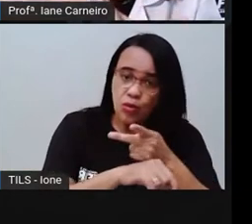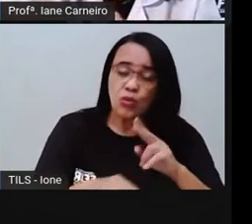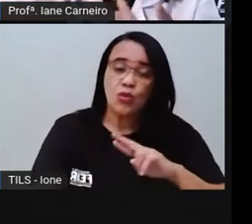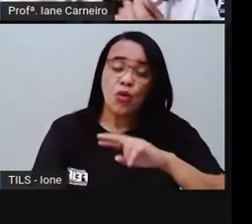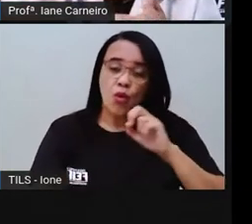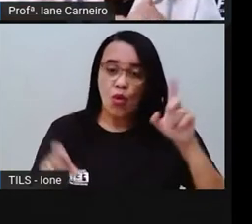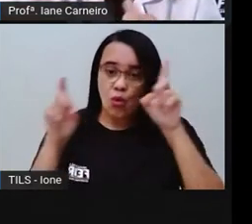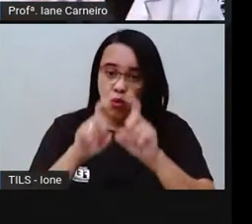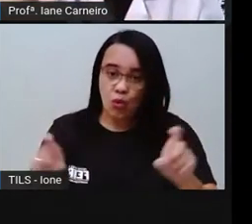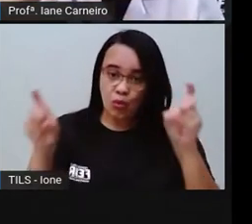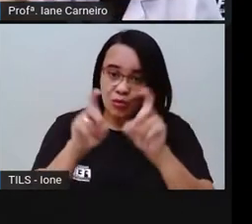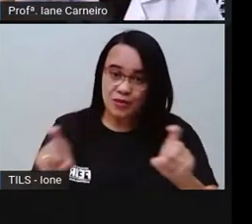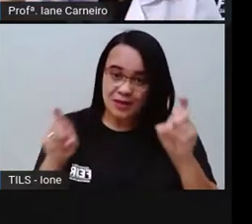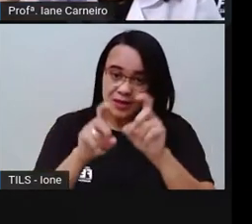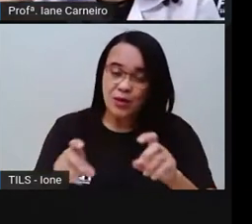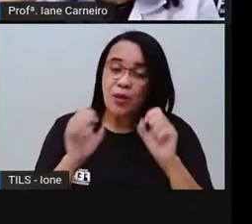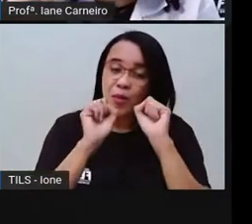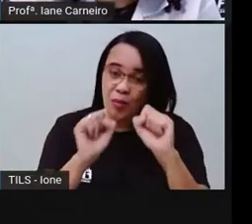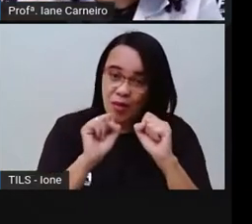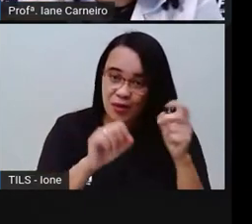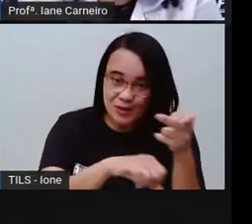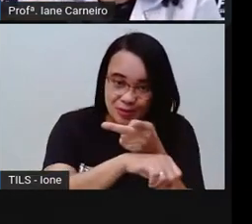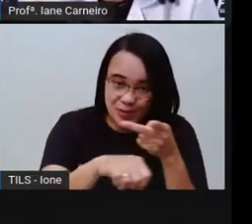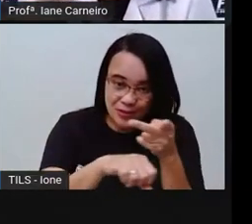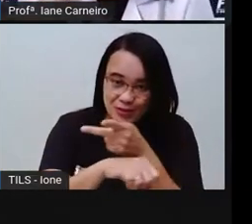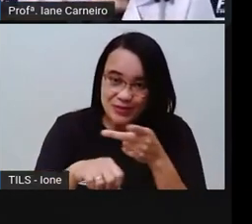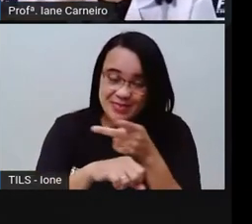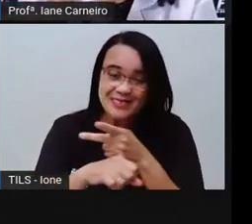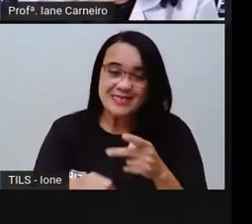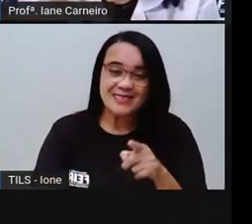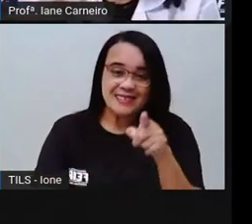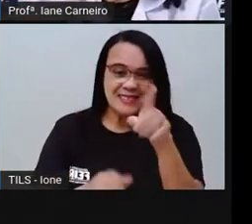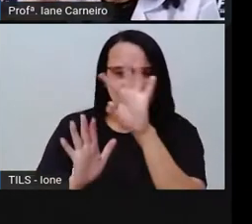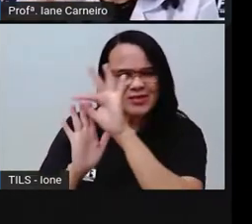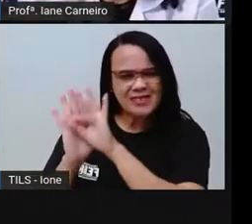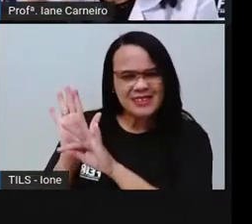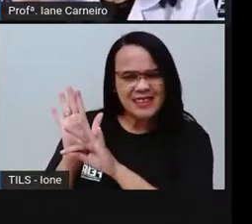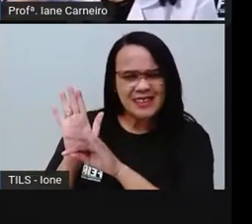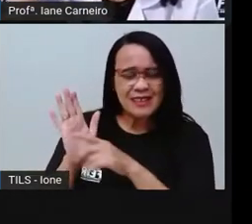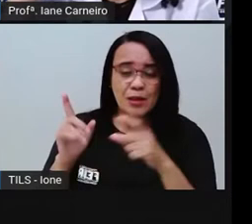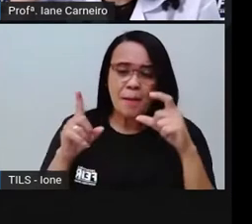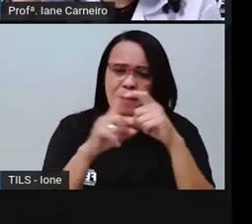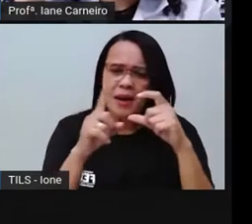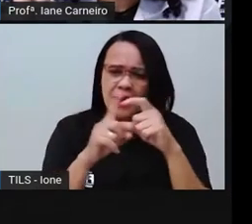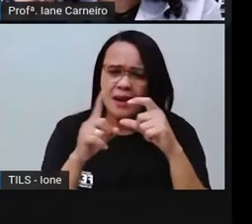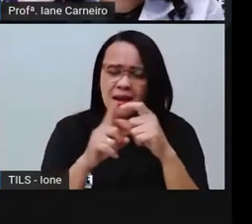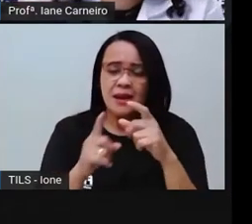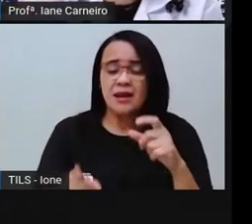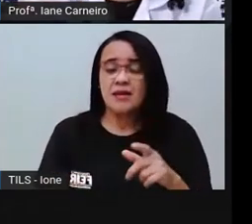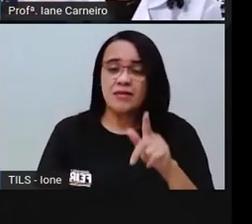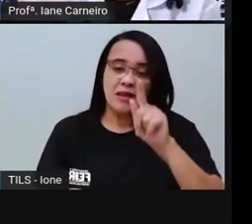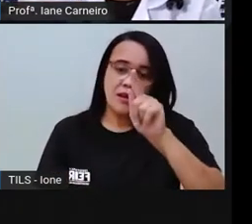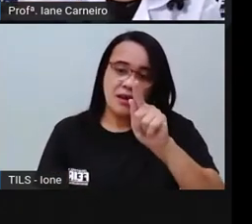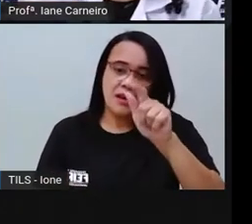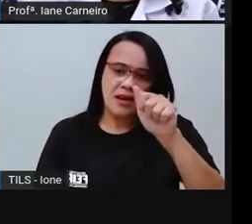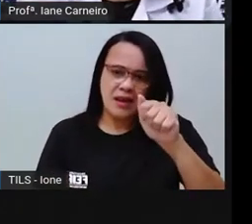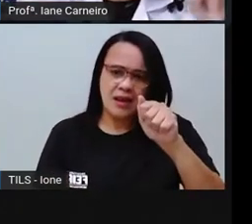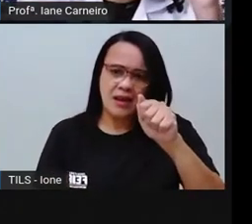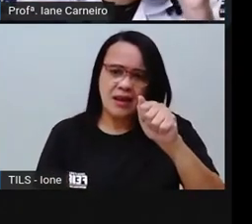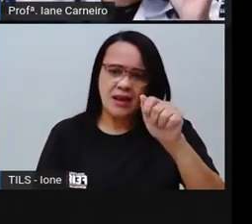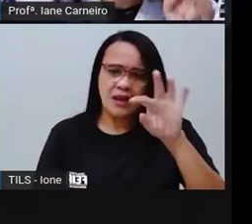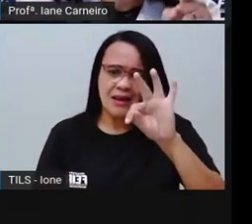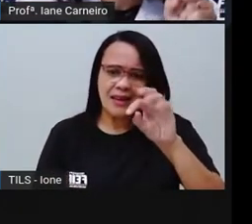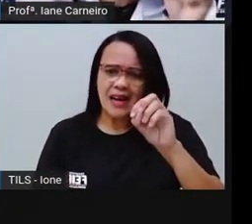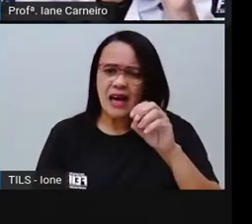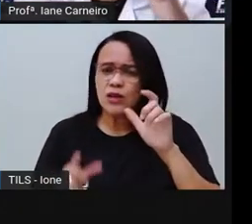não toca na tela certo então tenta procurar aí onde é que tá a palavra gato olha